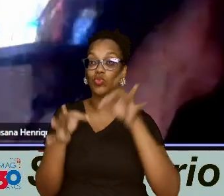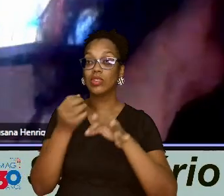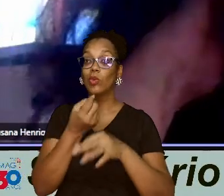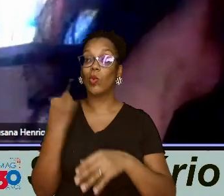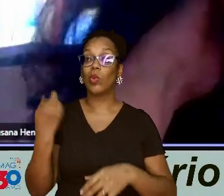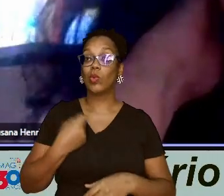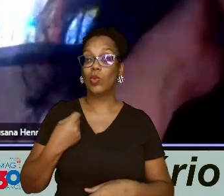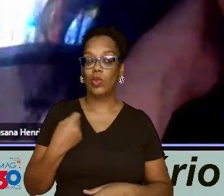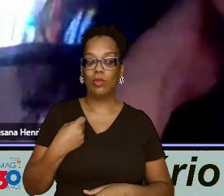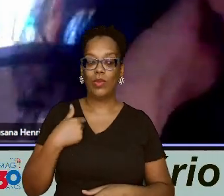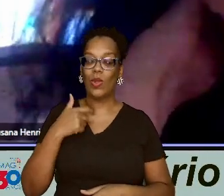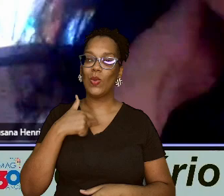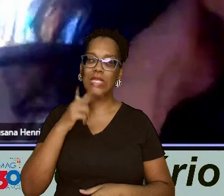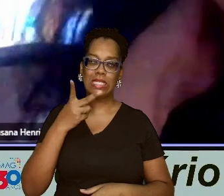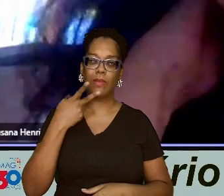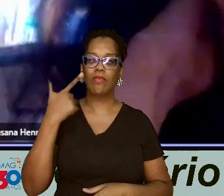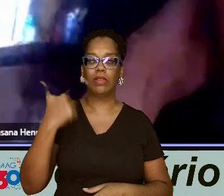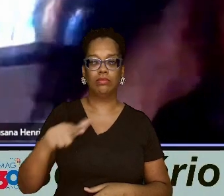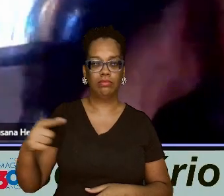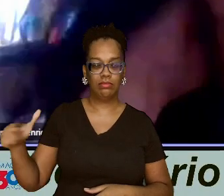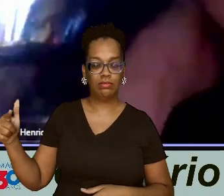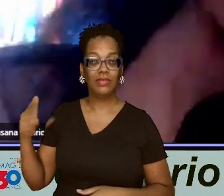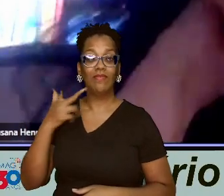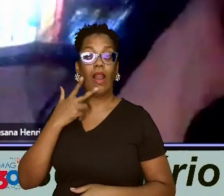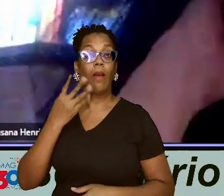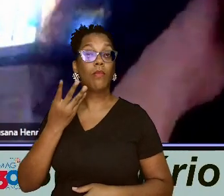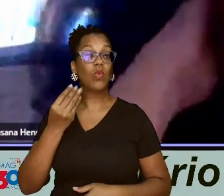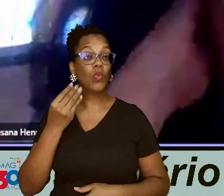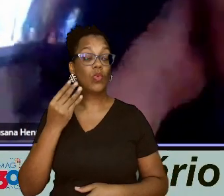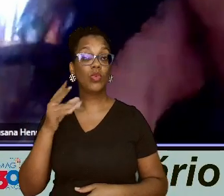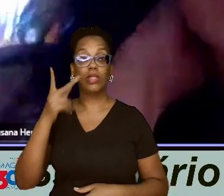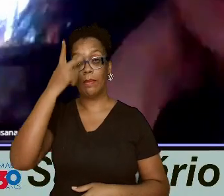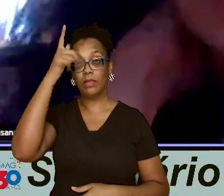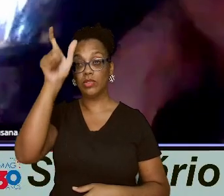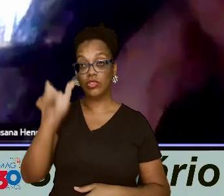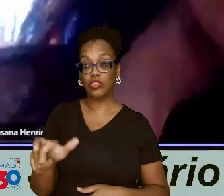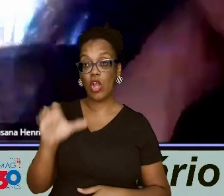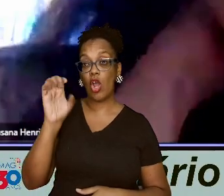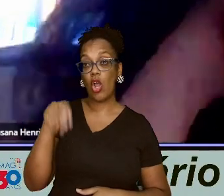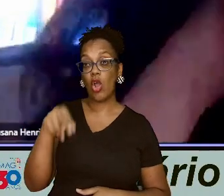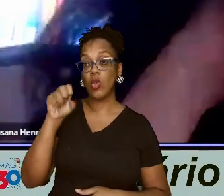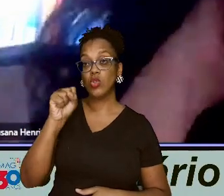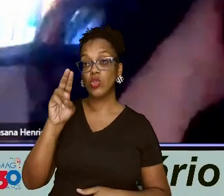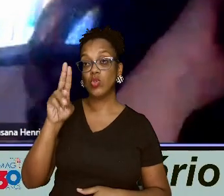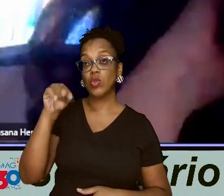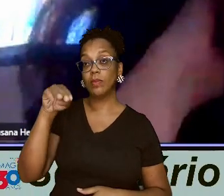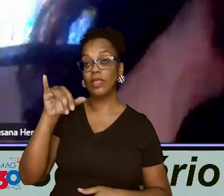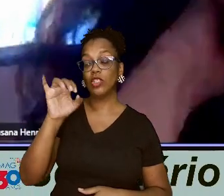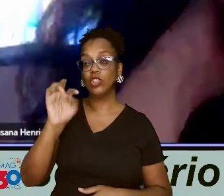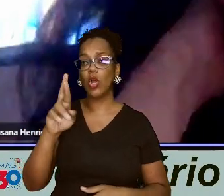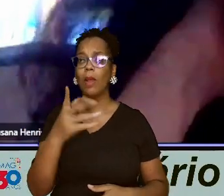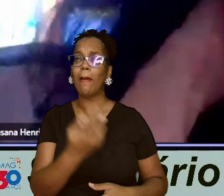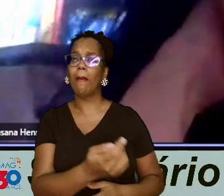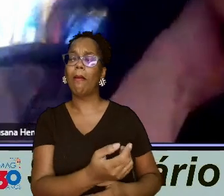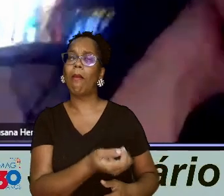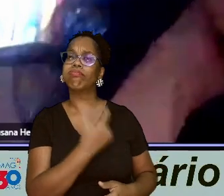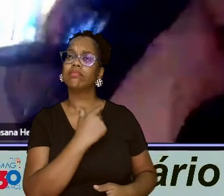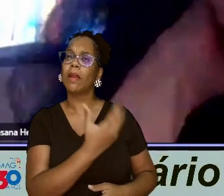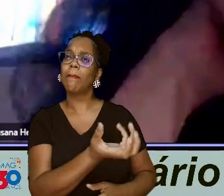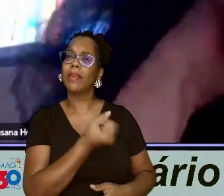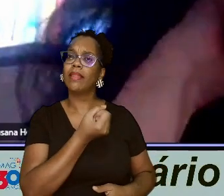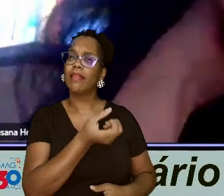aula de litigância repetitiva, eu falo, olha, fala-se muito do consumidor de litigância repetitiva, do benefício da assistência judiciária de litigância